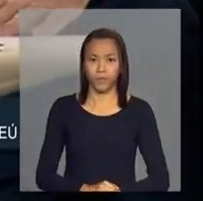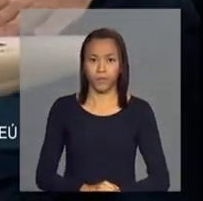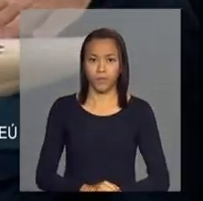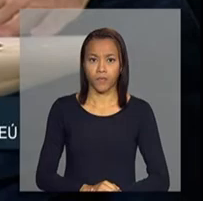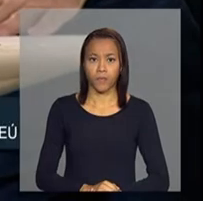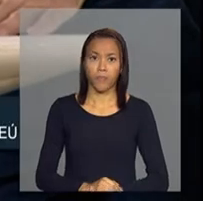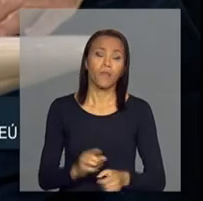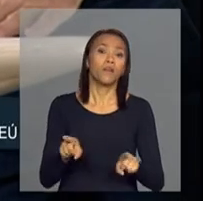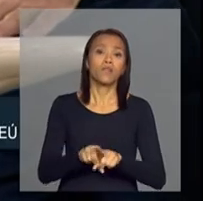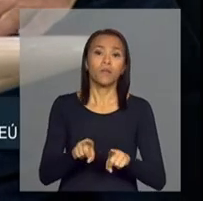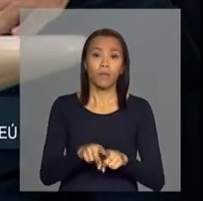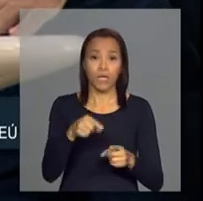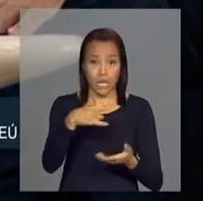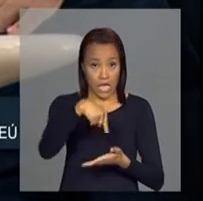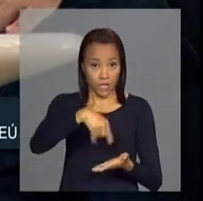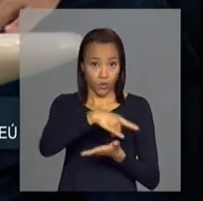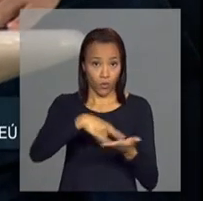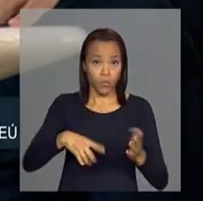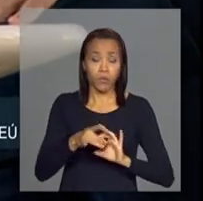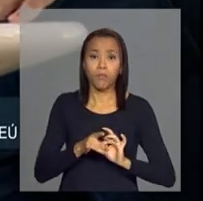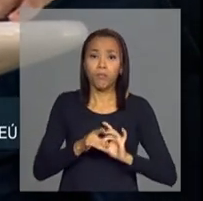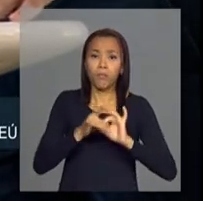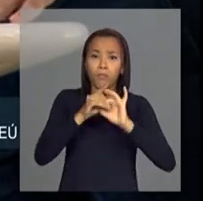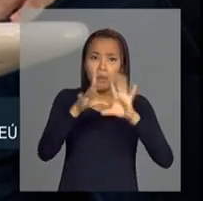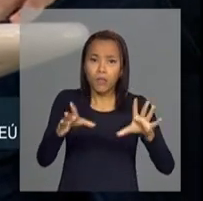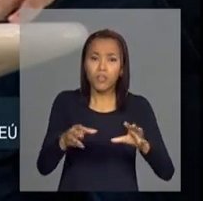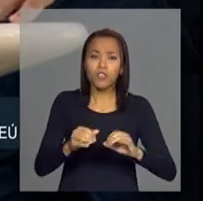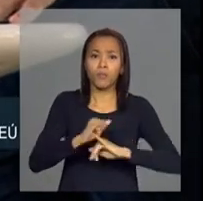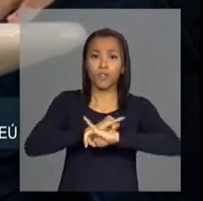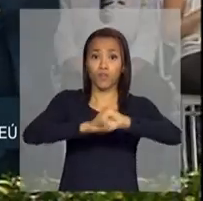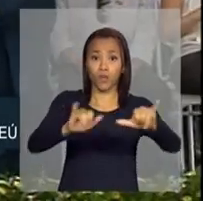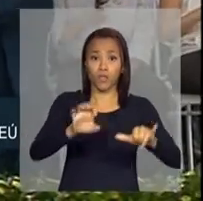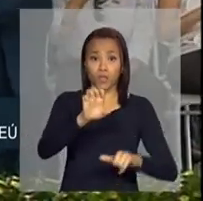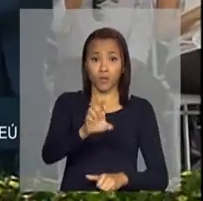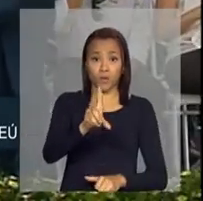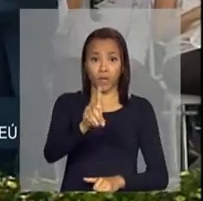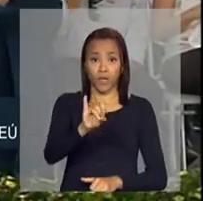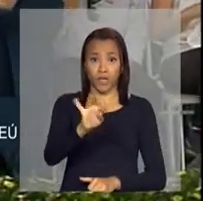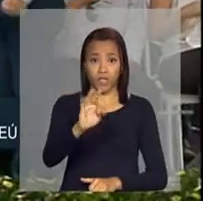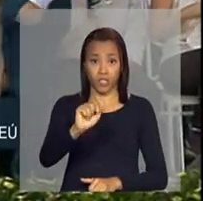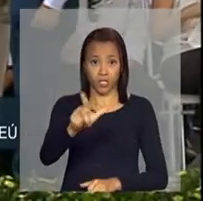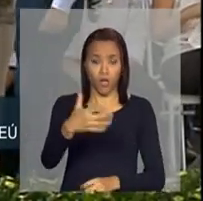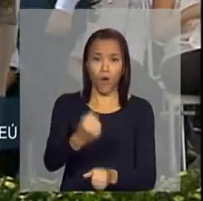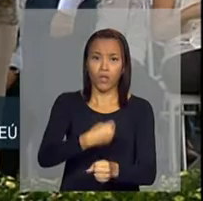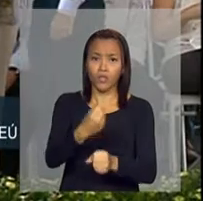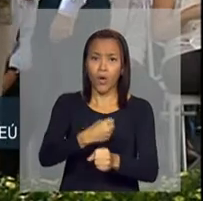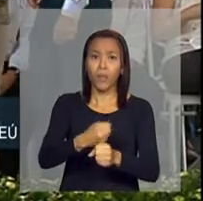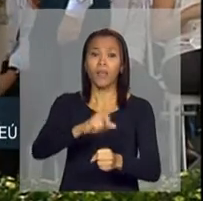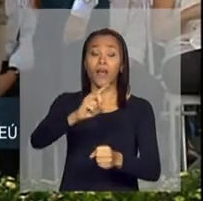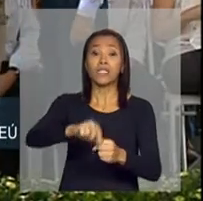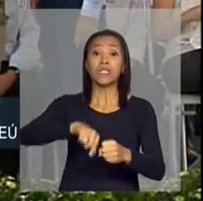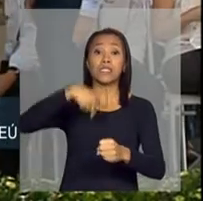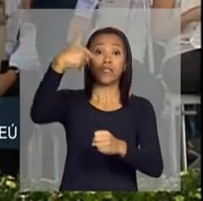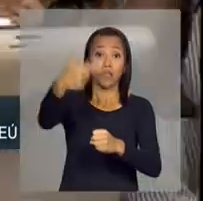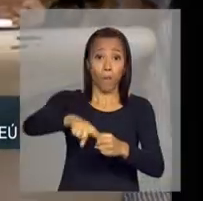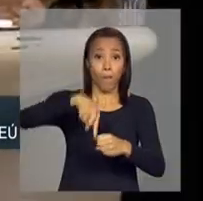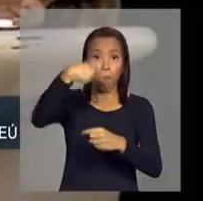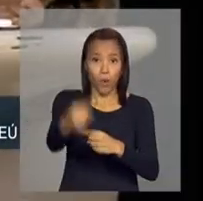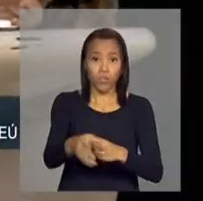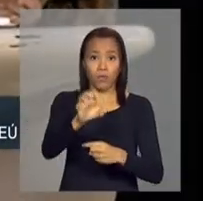E dá autorização para o lançamento do edital de licitação das obras da próxima etapa do